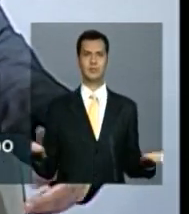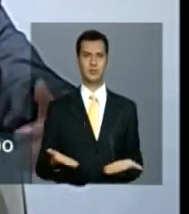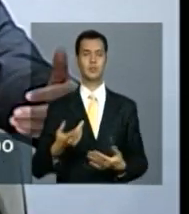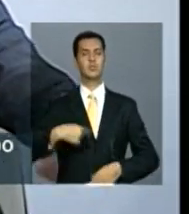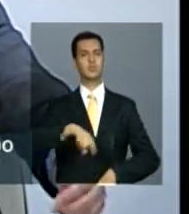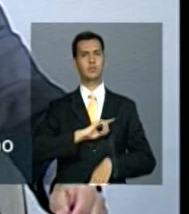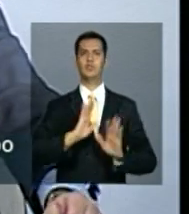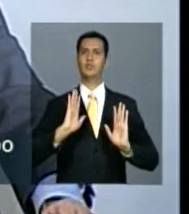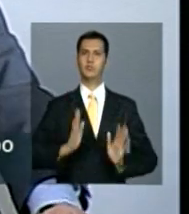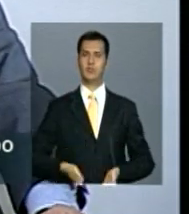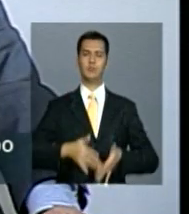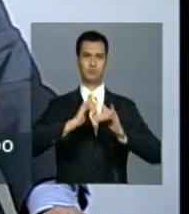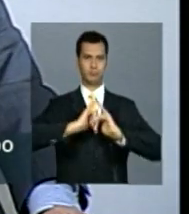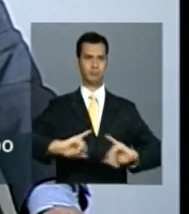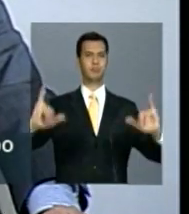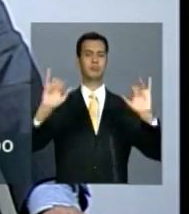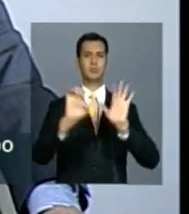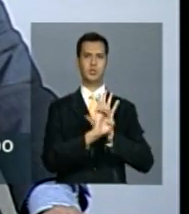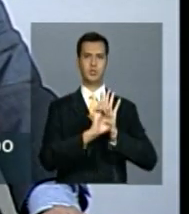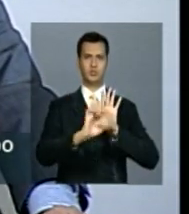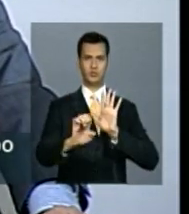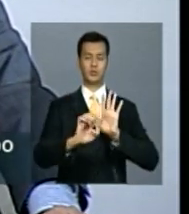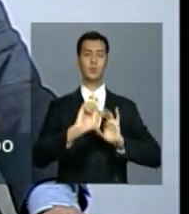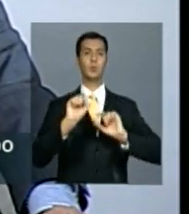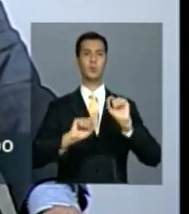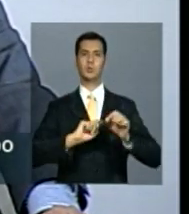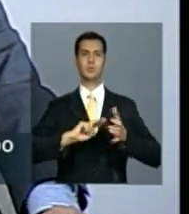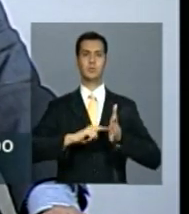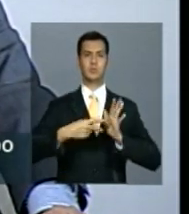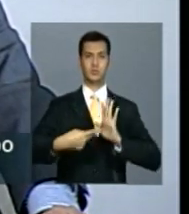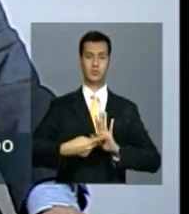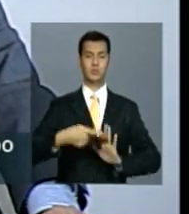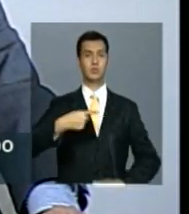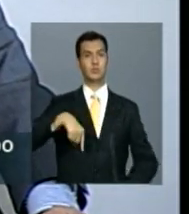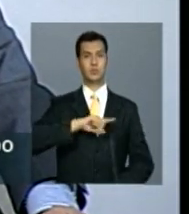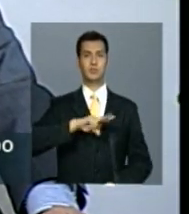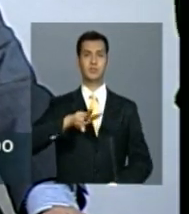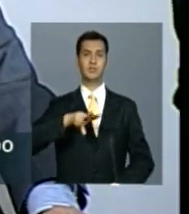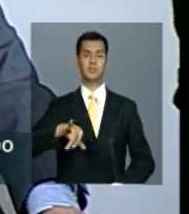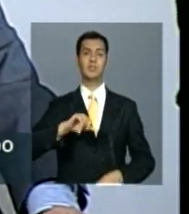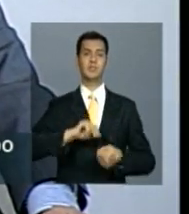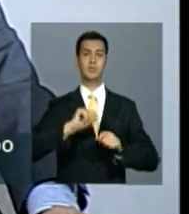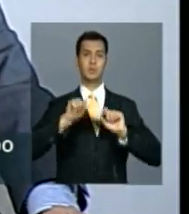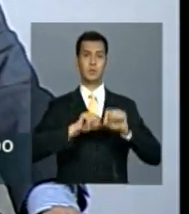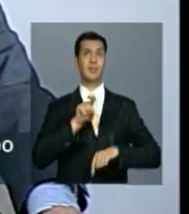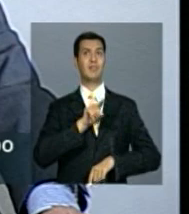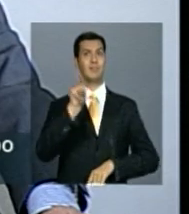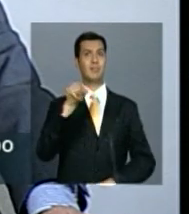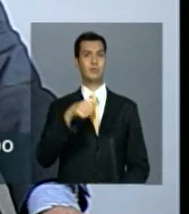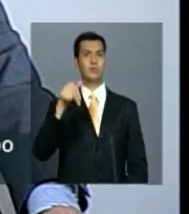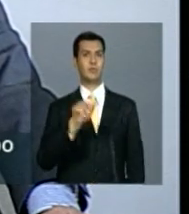chamada pública para a contratação e isso significa que vamos atender no nordeste mais